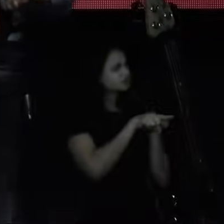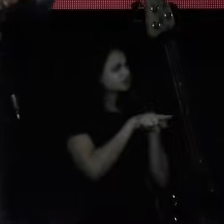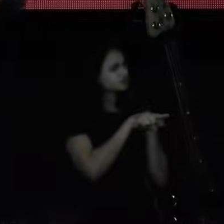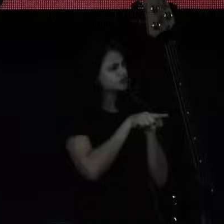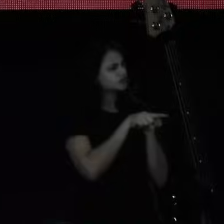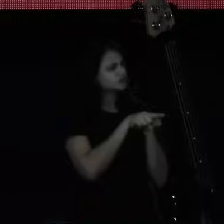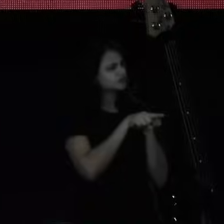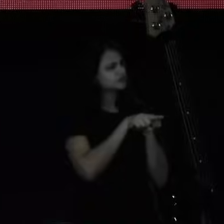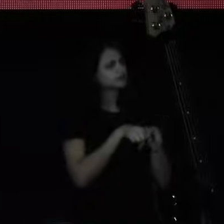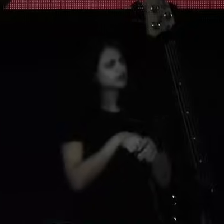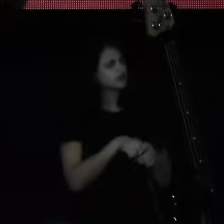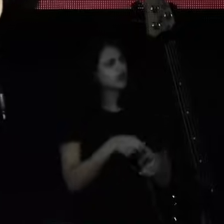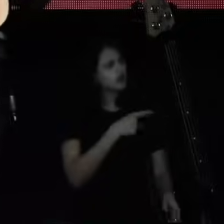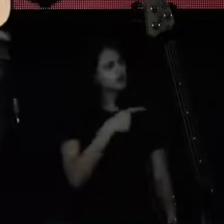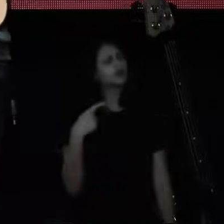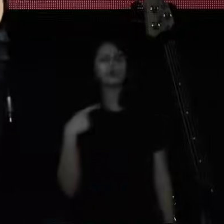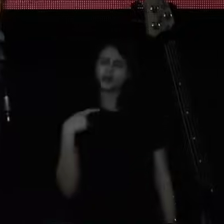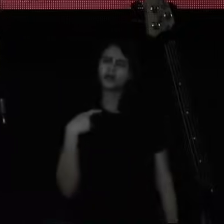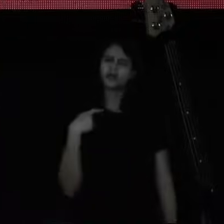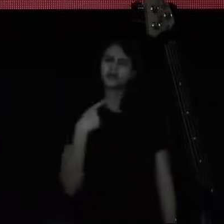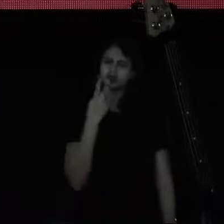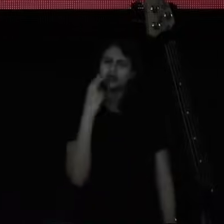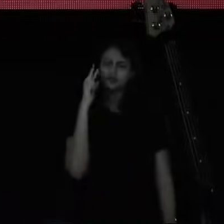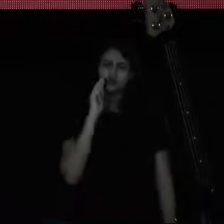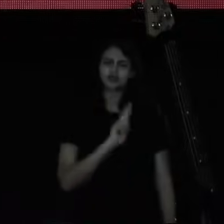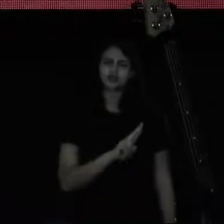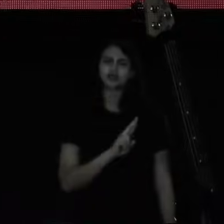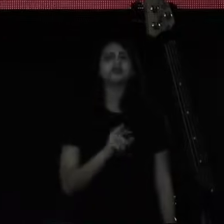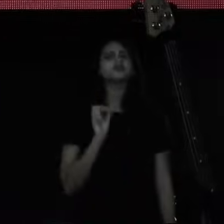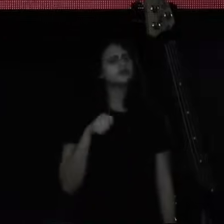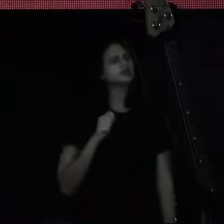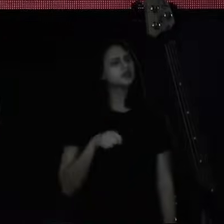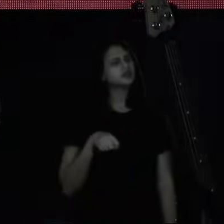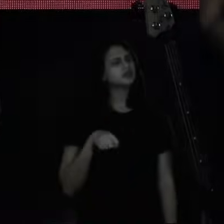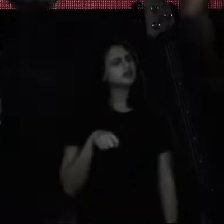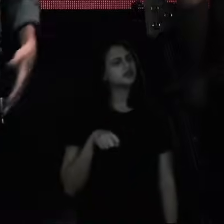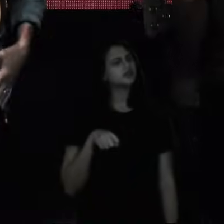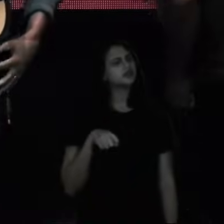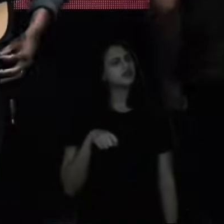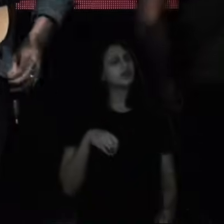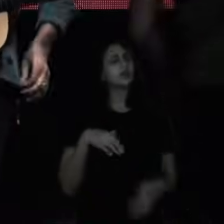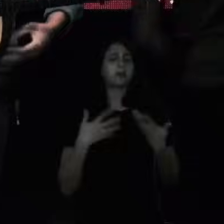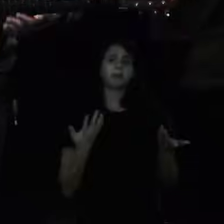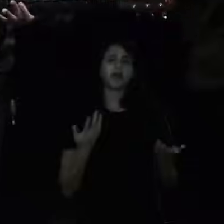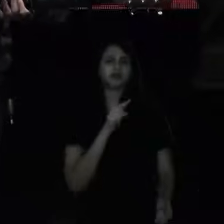O pastor disse: sim, eu percebi, mas eu não sabia se você tinha notado.